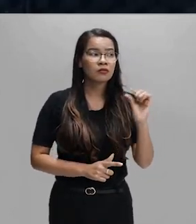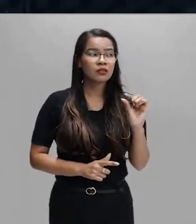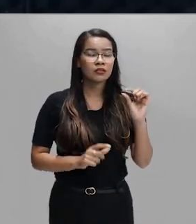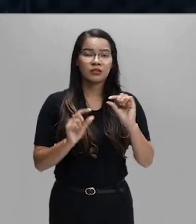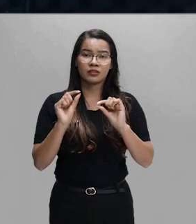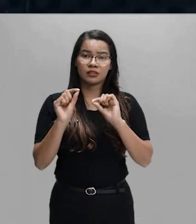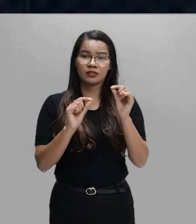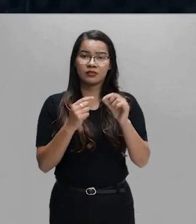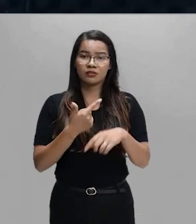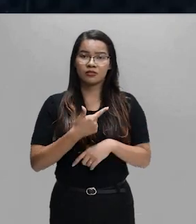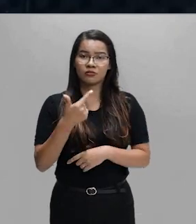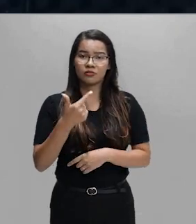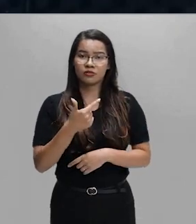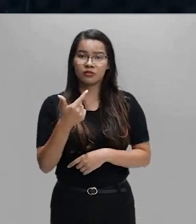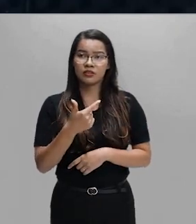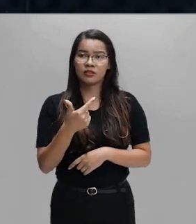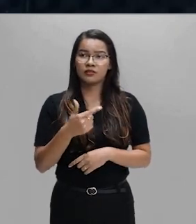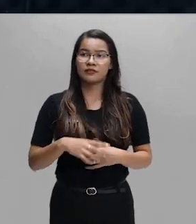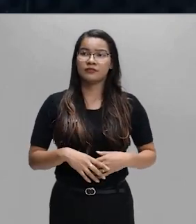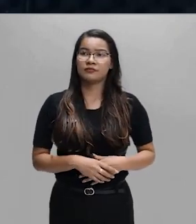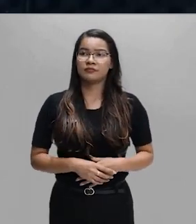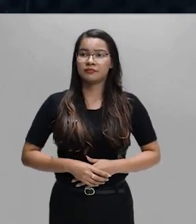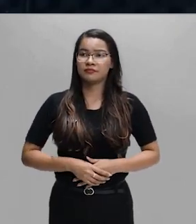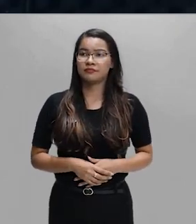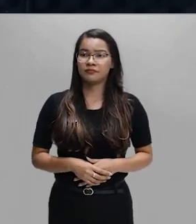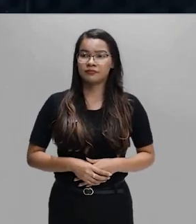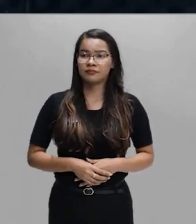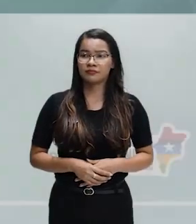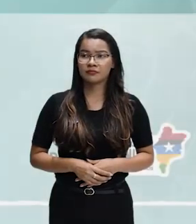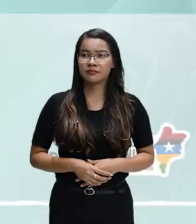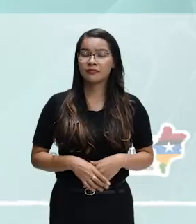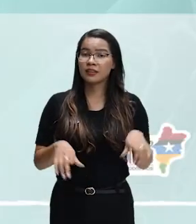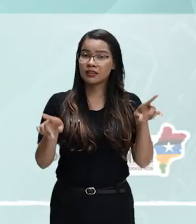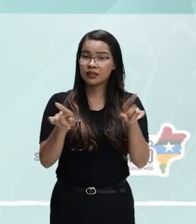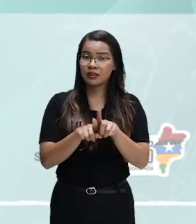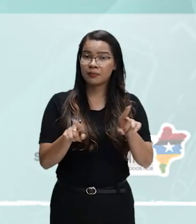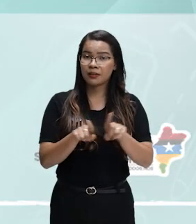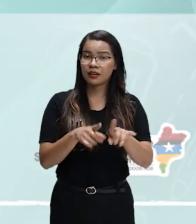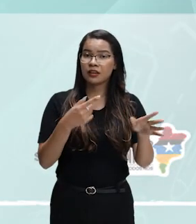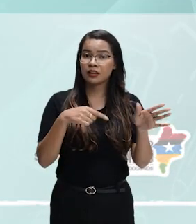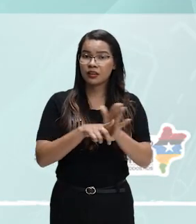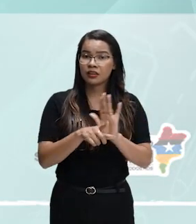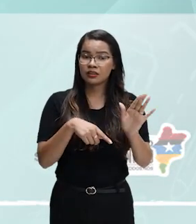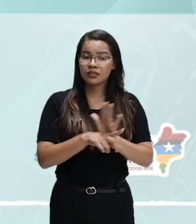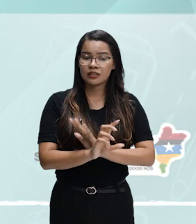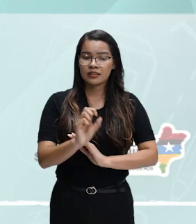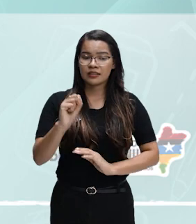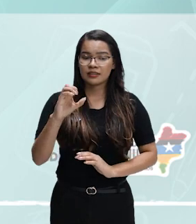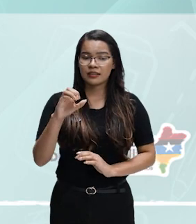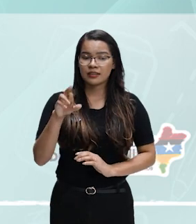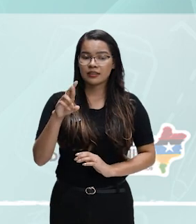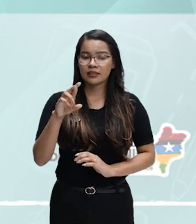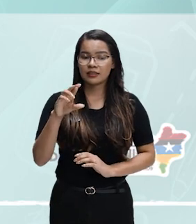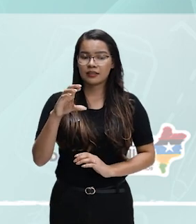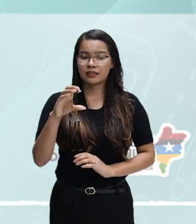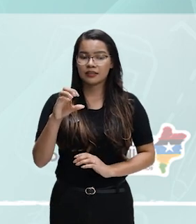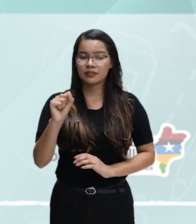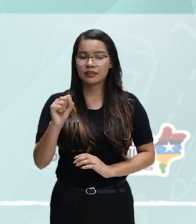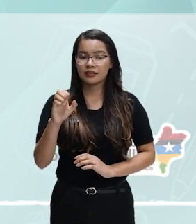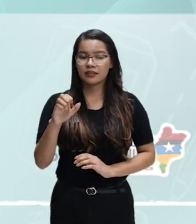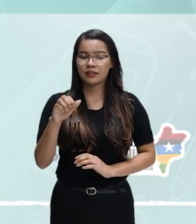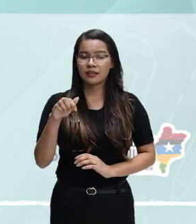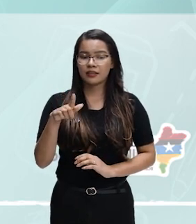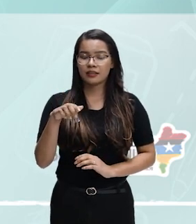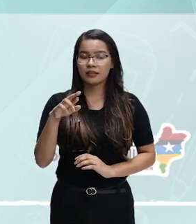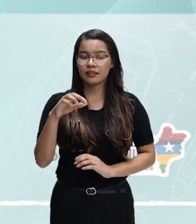ali secundários, segregados socialmente. E também a questão da segregação e da